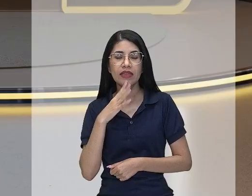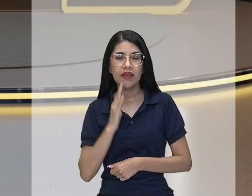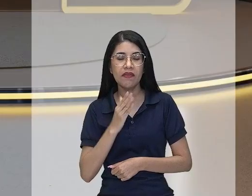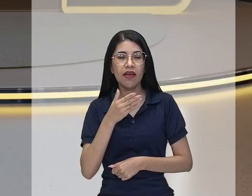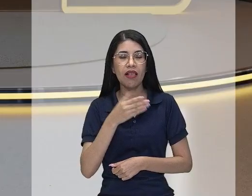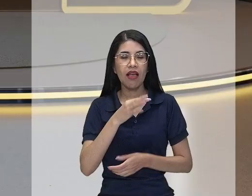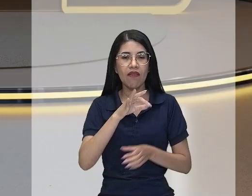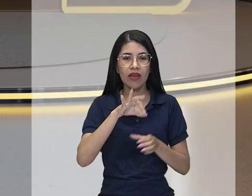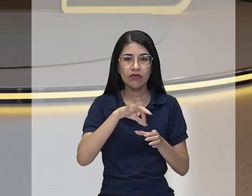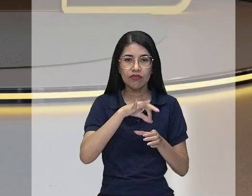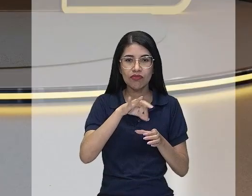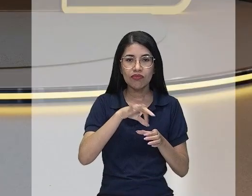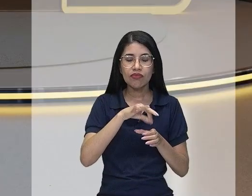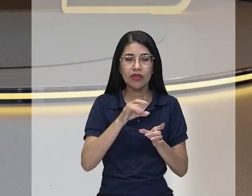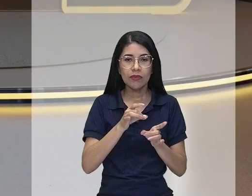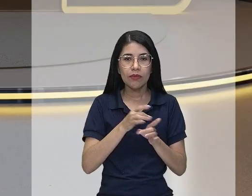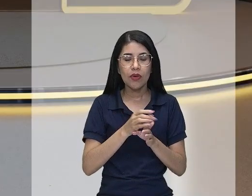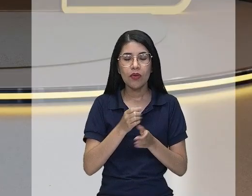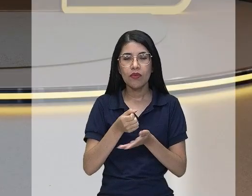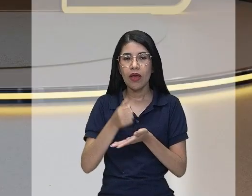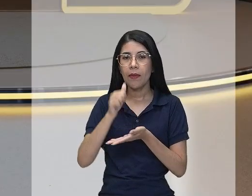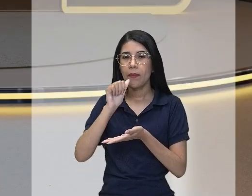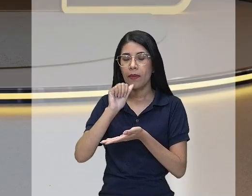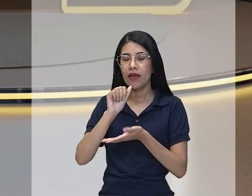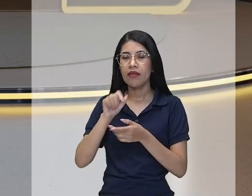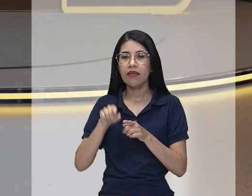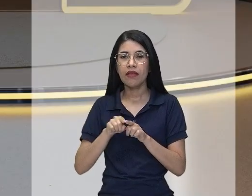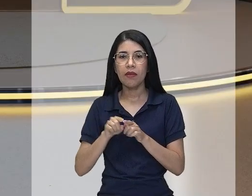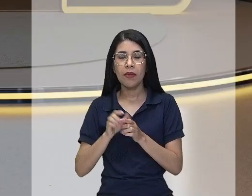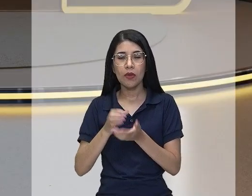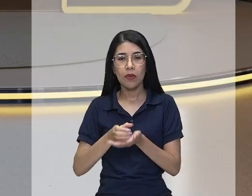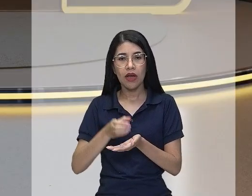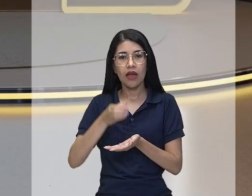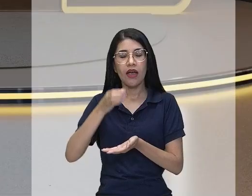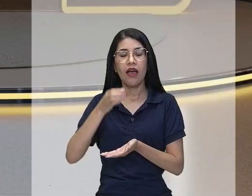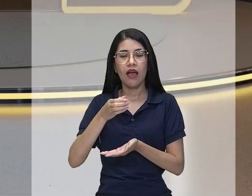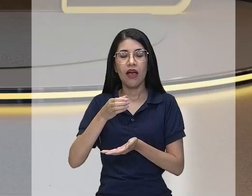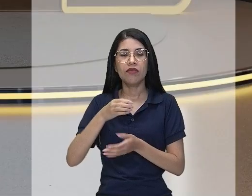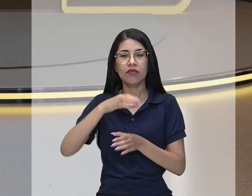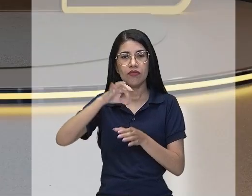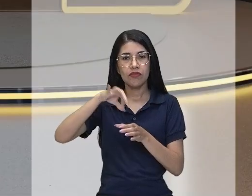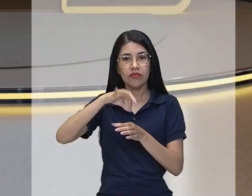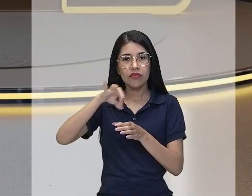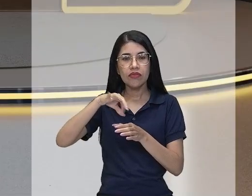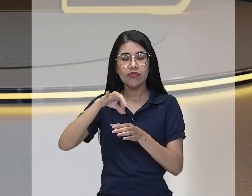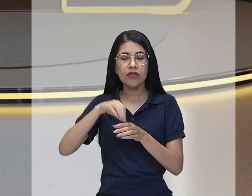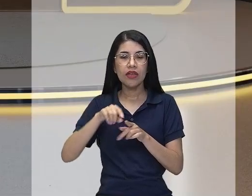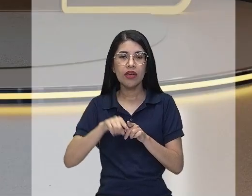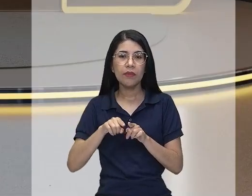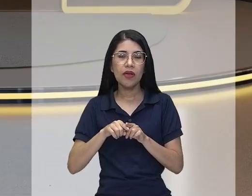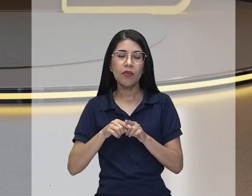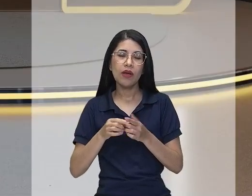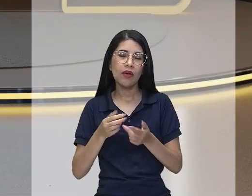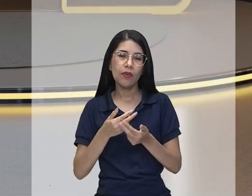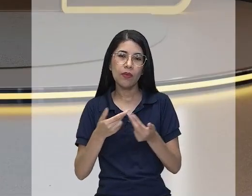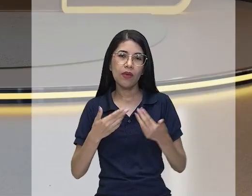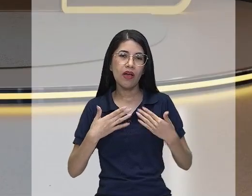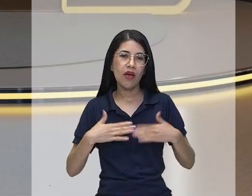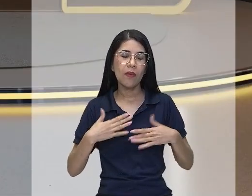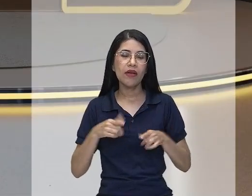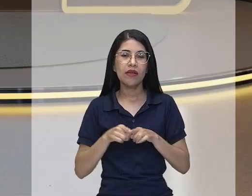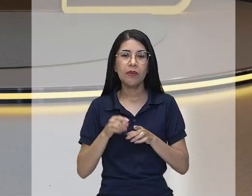um chazinho para acalmar, né? Ou uma garrafada. Ou uma garrafada, né? Quer um calmante, também tem aquele